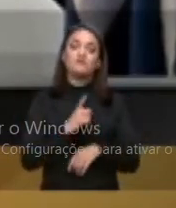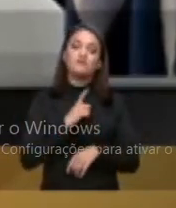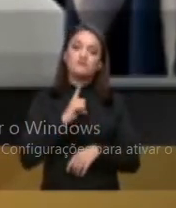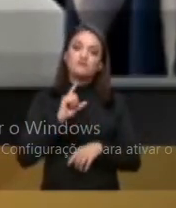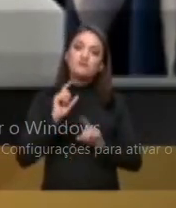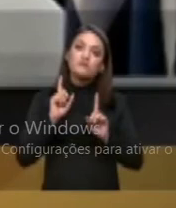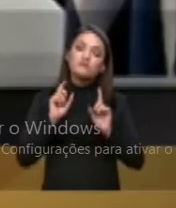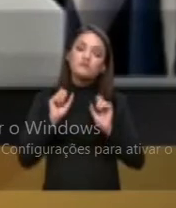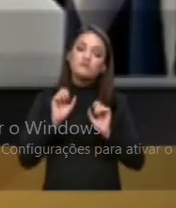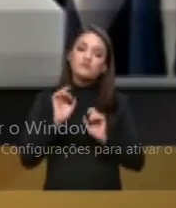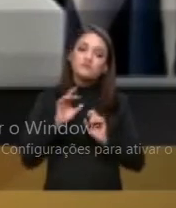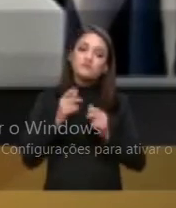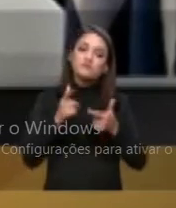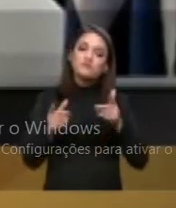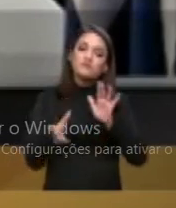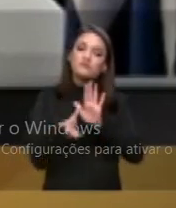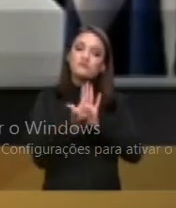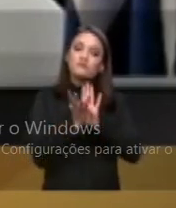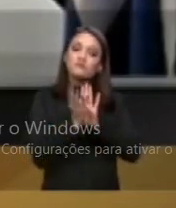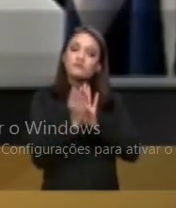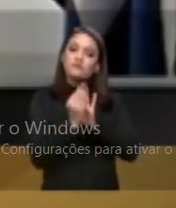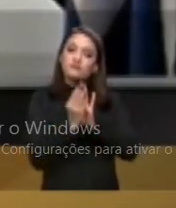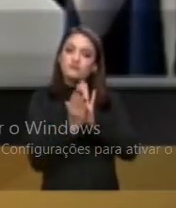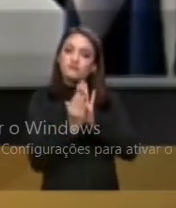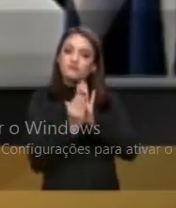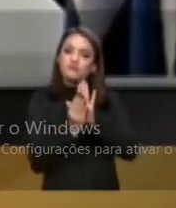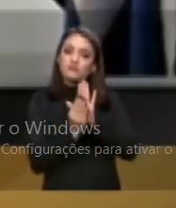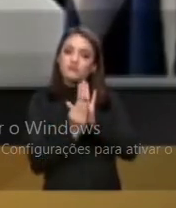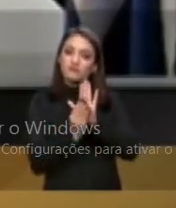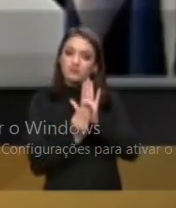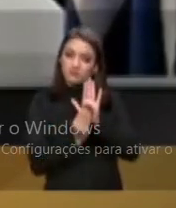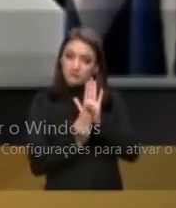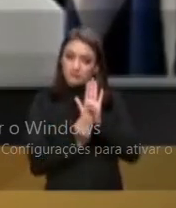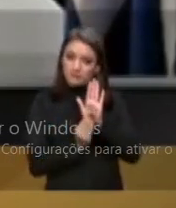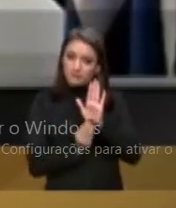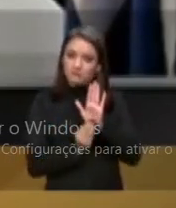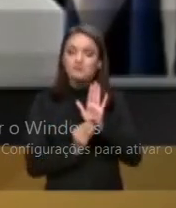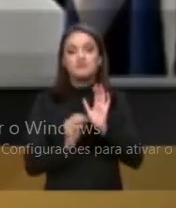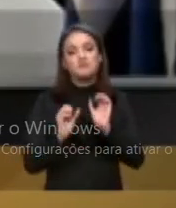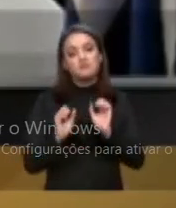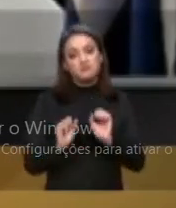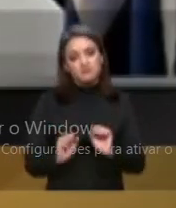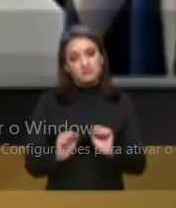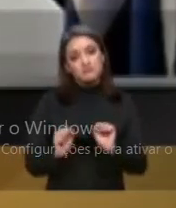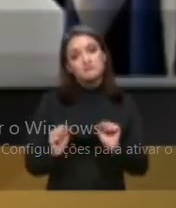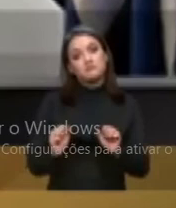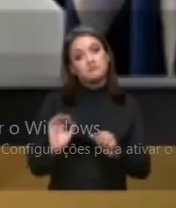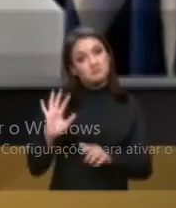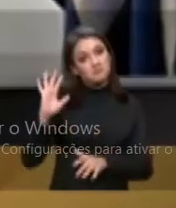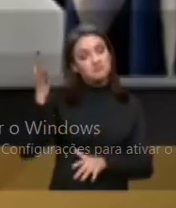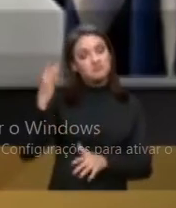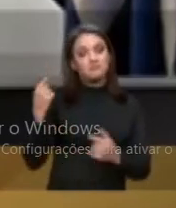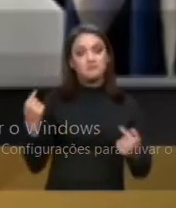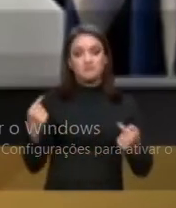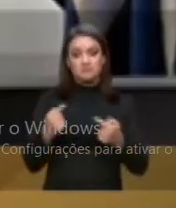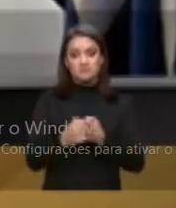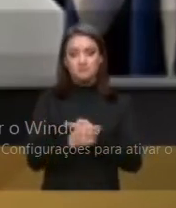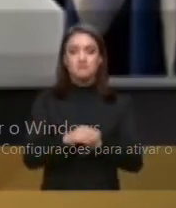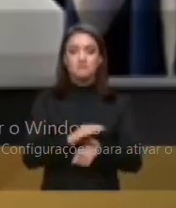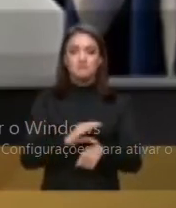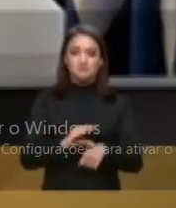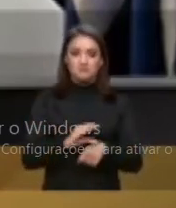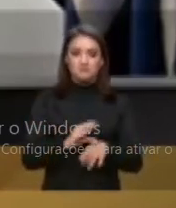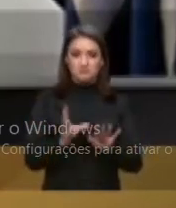inconstitucionalidade, restando apenas aspectos pertinentes à eventual